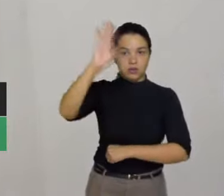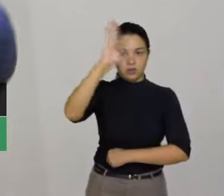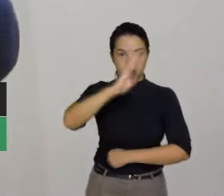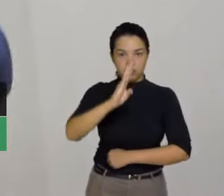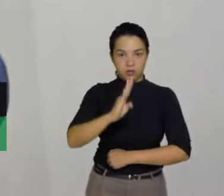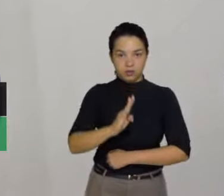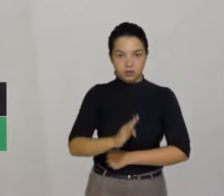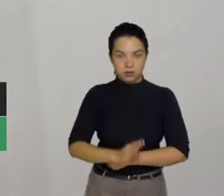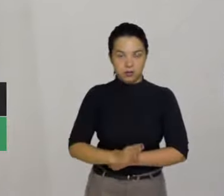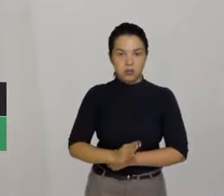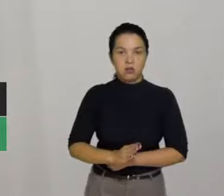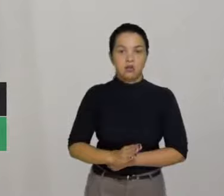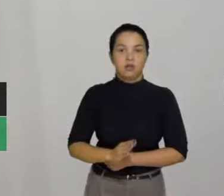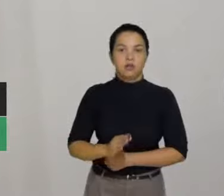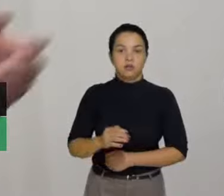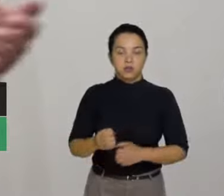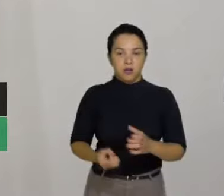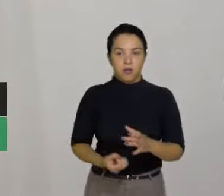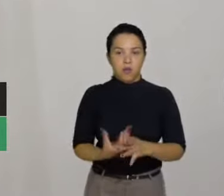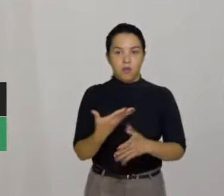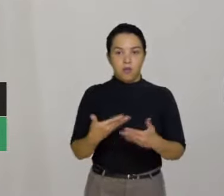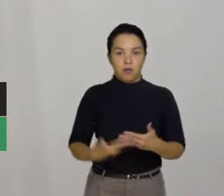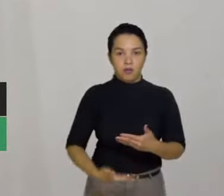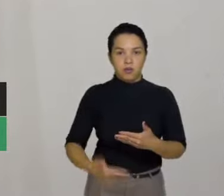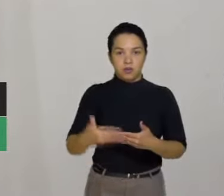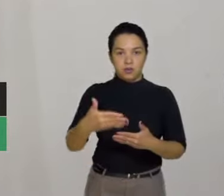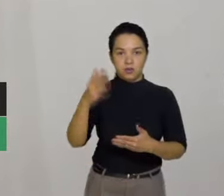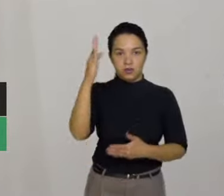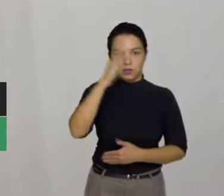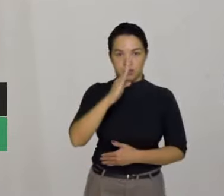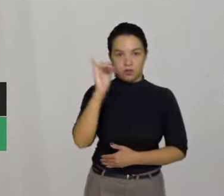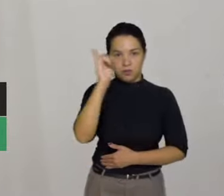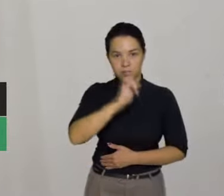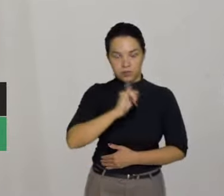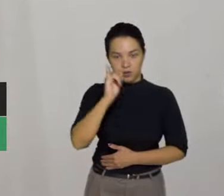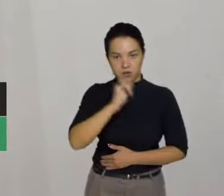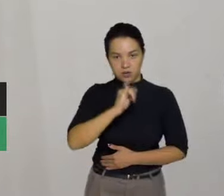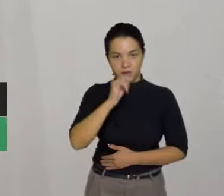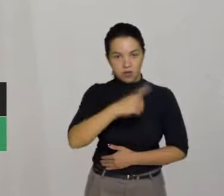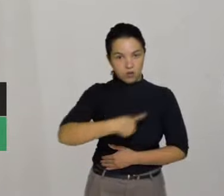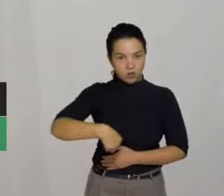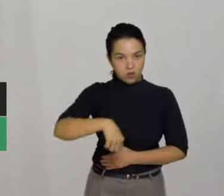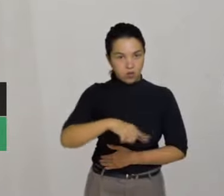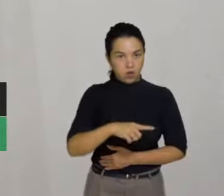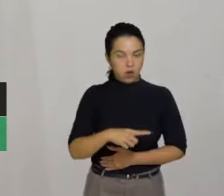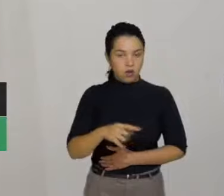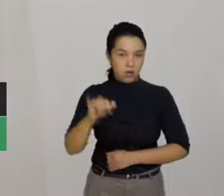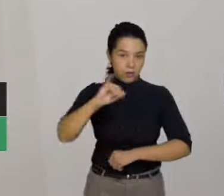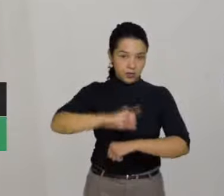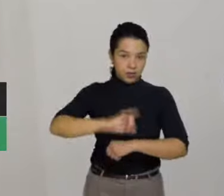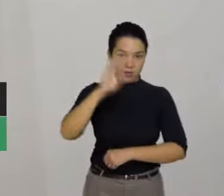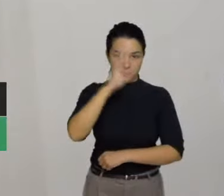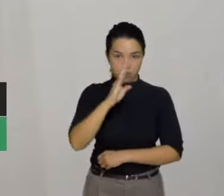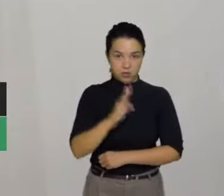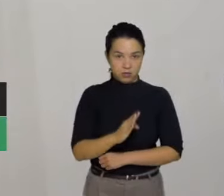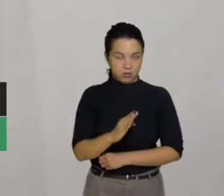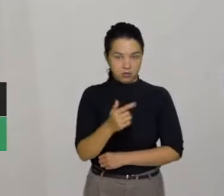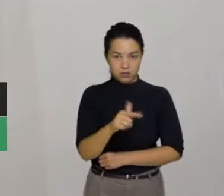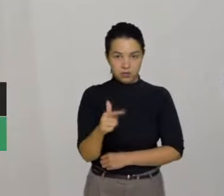colonização italiana no Brasil. Nós não somos a capital nacional. Nós não temos naquela região nenhuma cultura